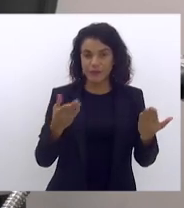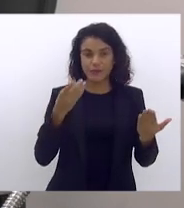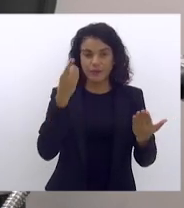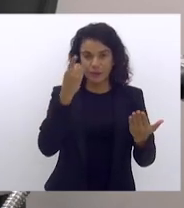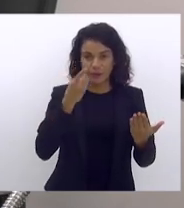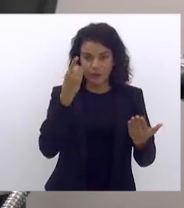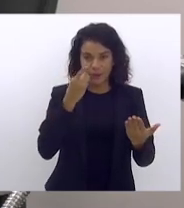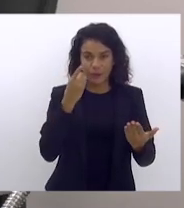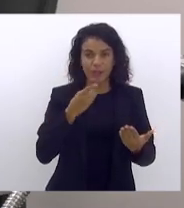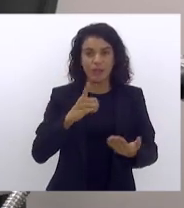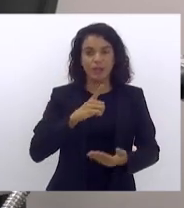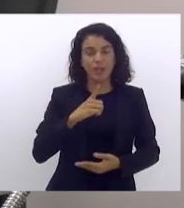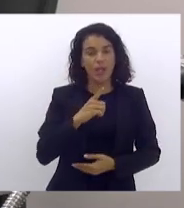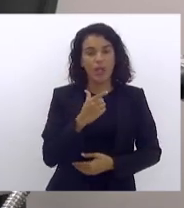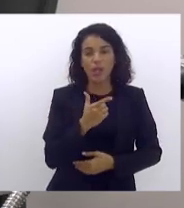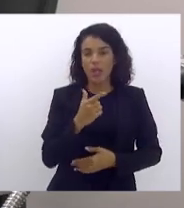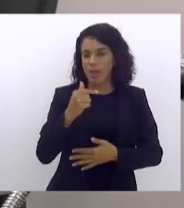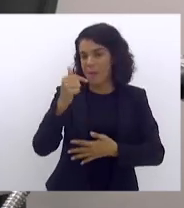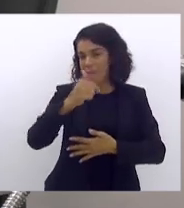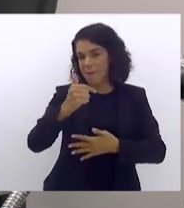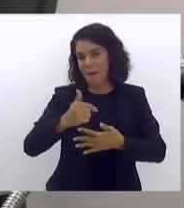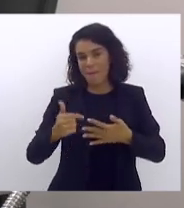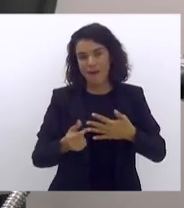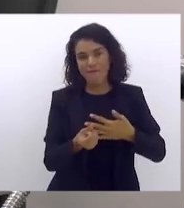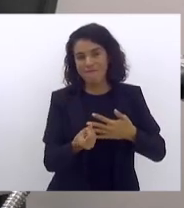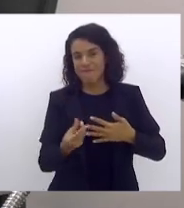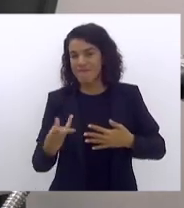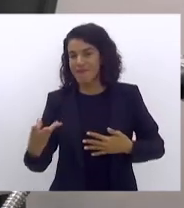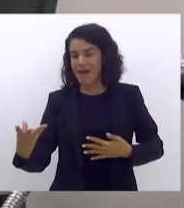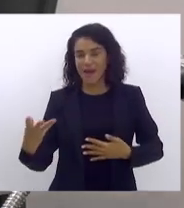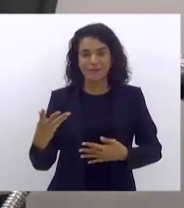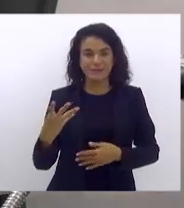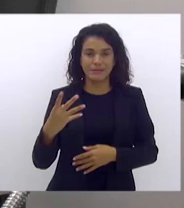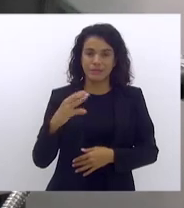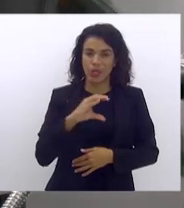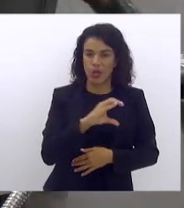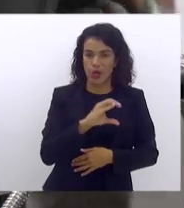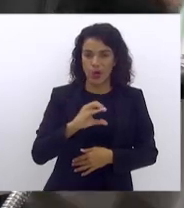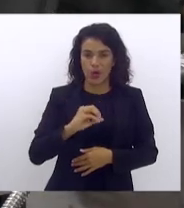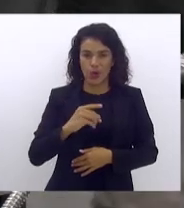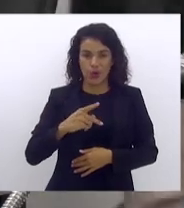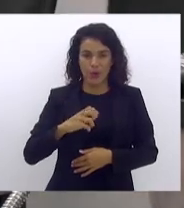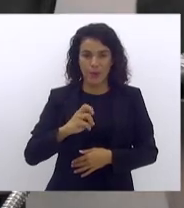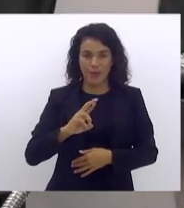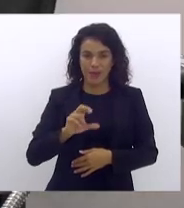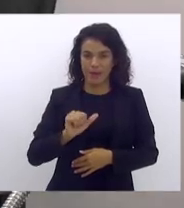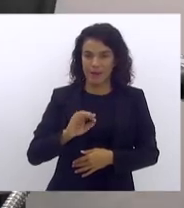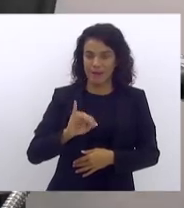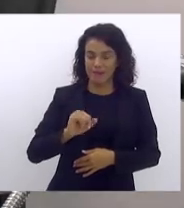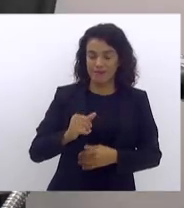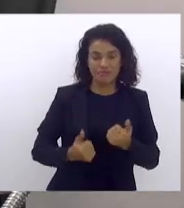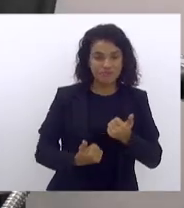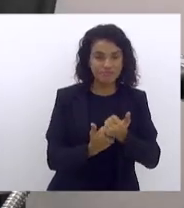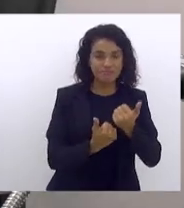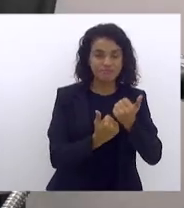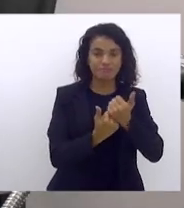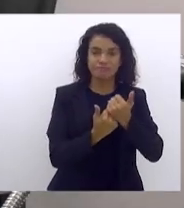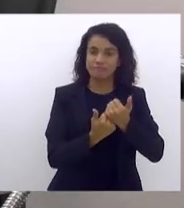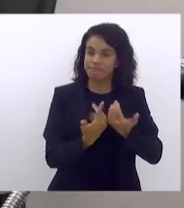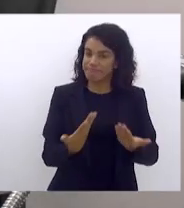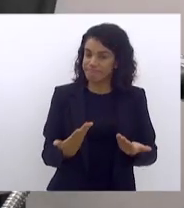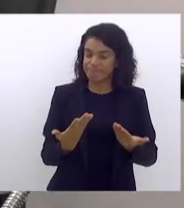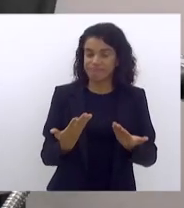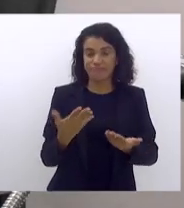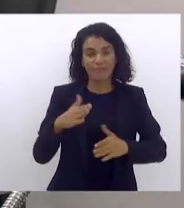emendas. Existem outras cooperativas rurais, outras cooperativas de outras naturezas. E talvez não